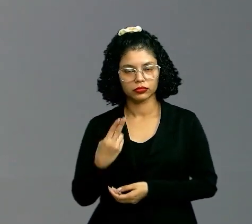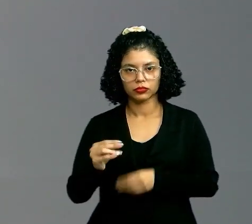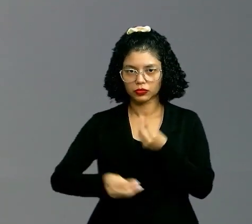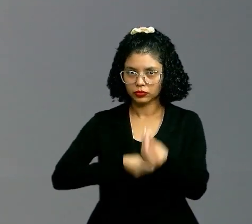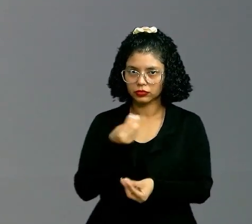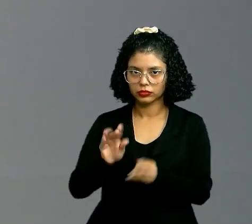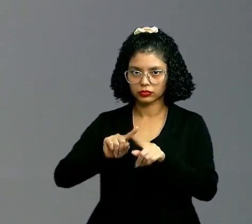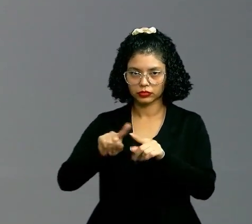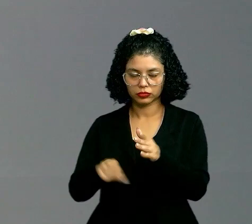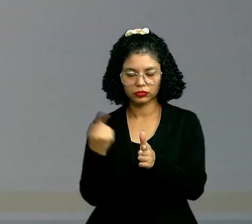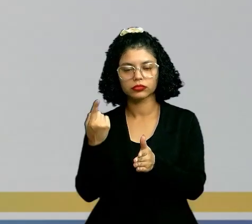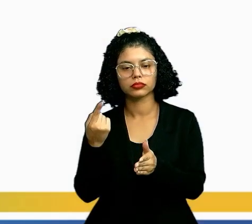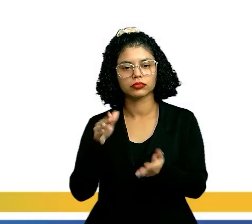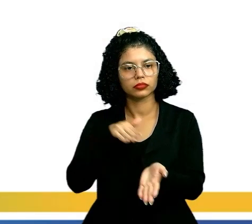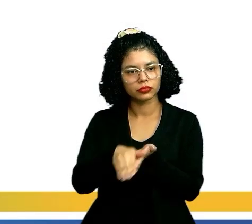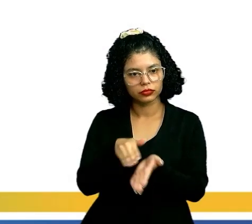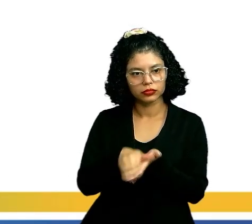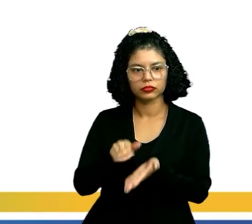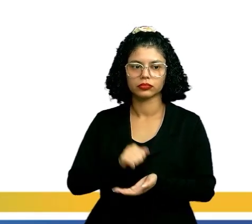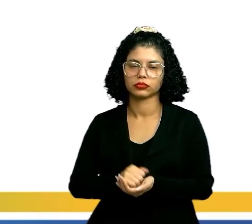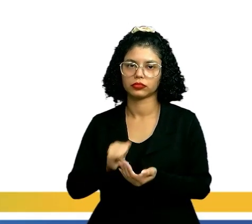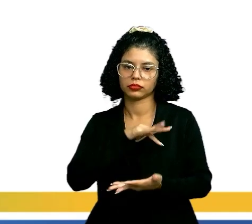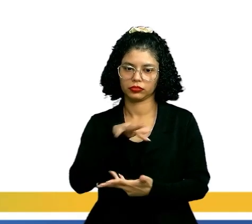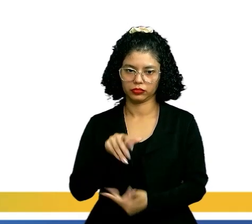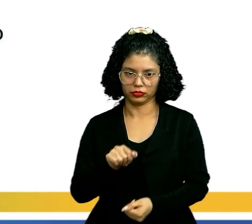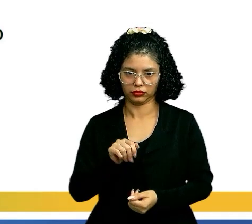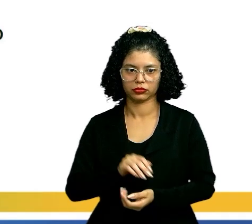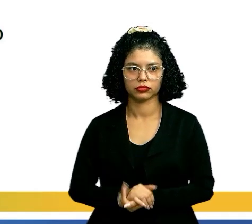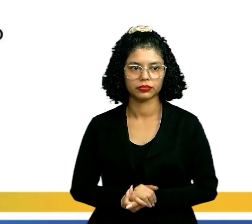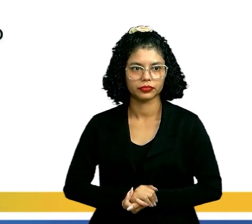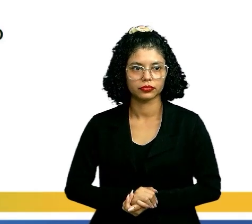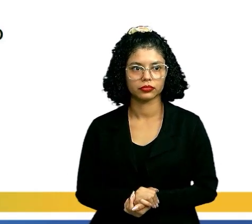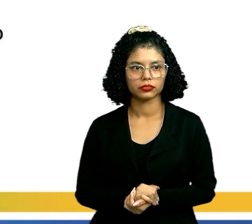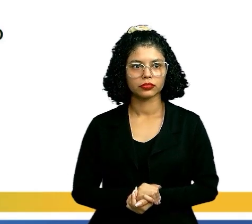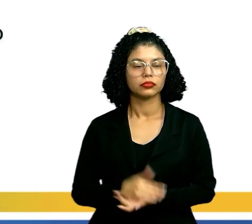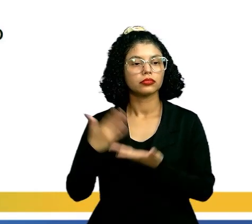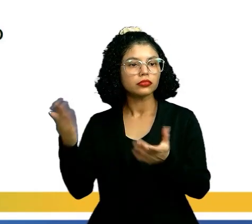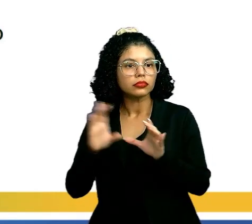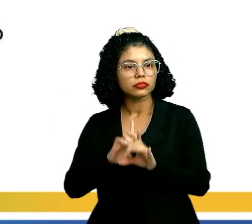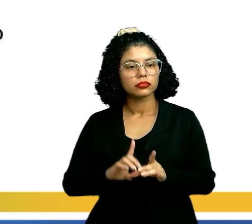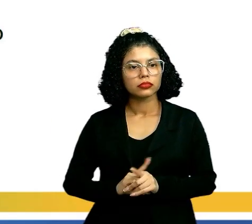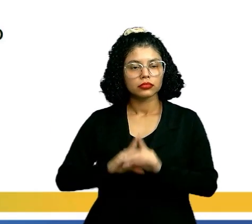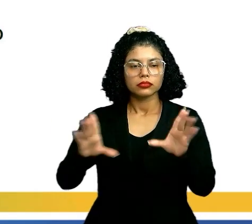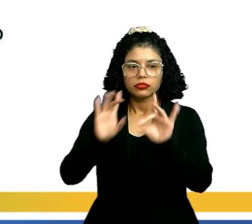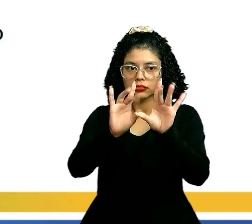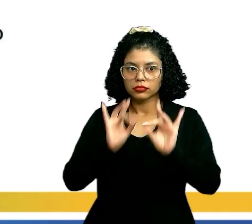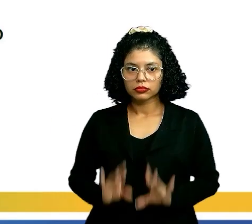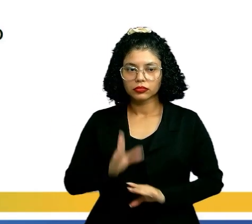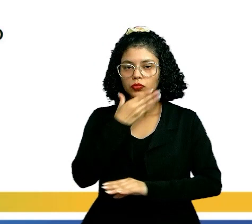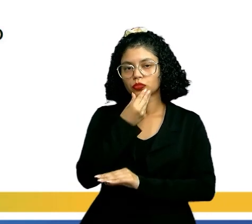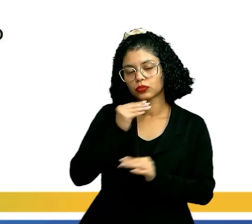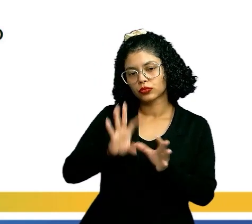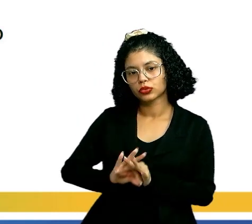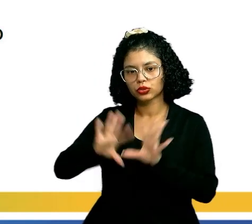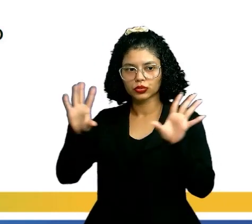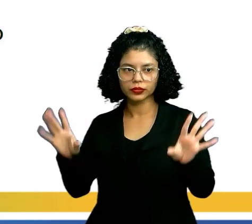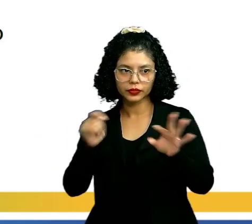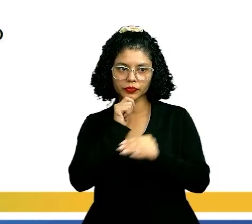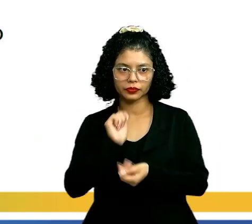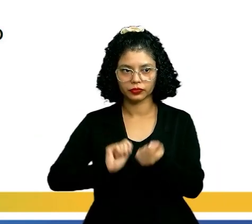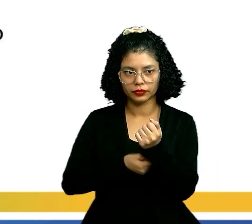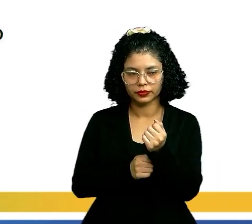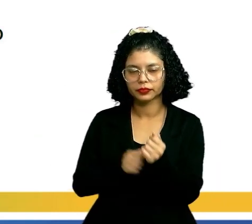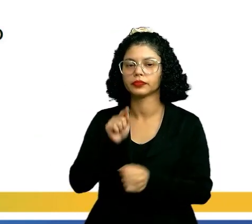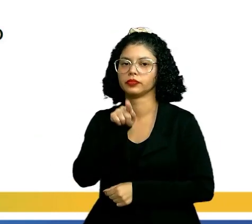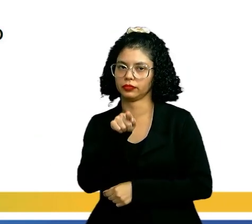o primeiro livro impresso no mundo. Vamos lá? Democracia estética, homem livre, 3 palavrinhas-chave